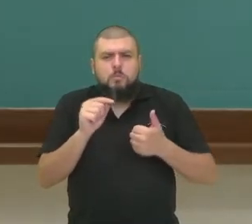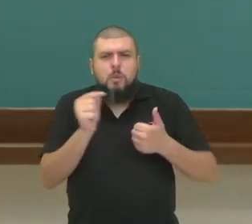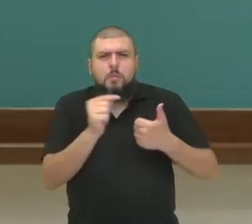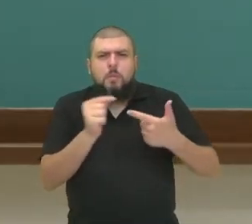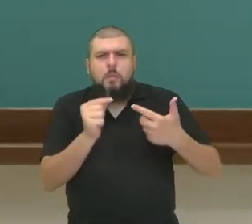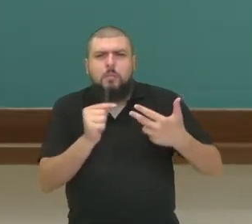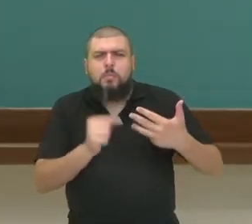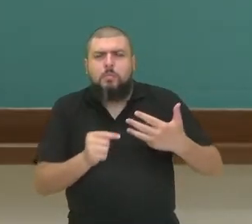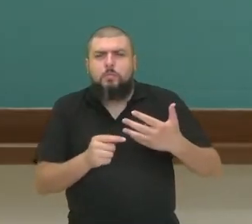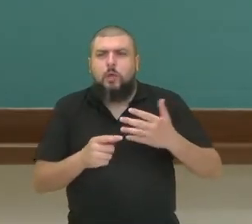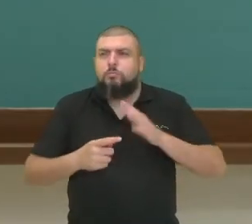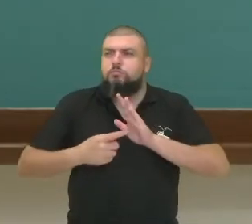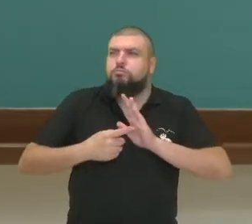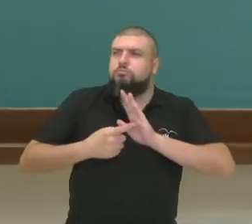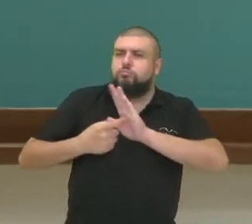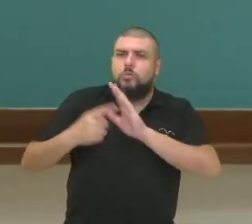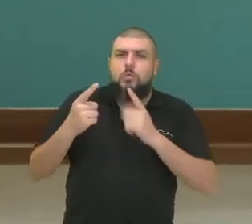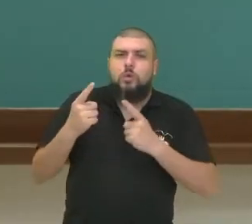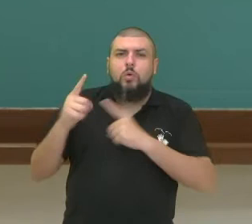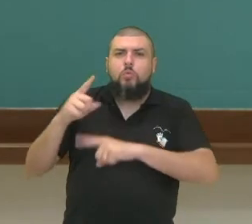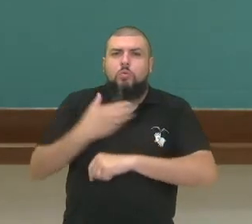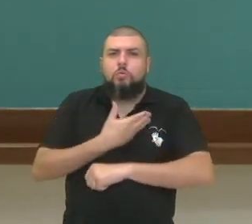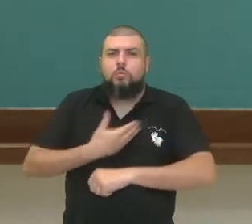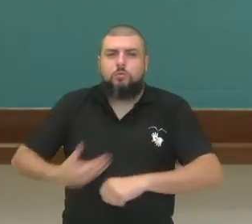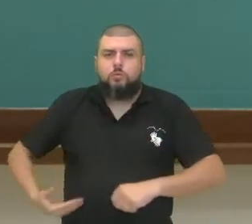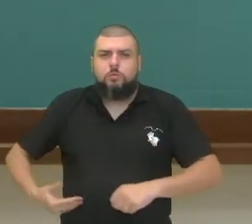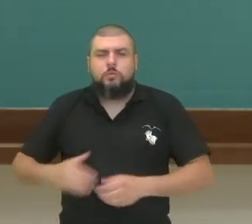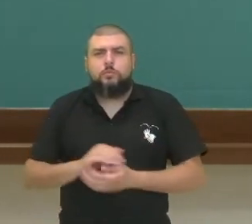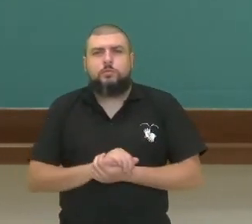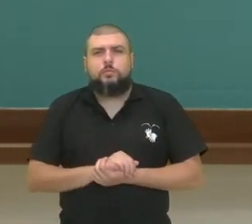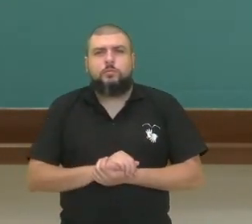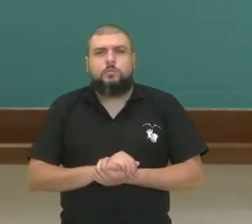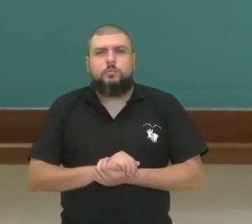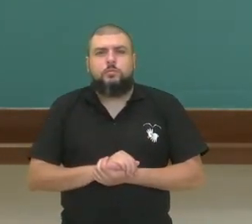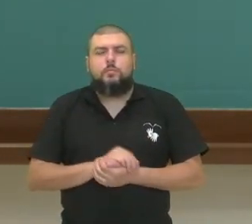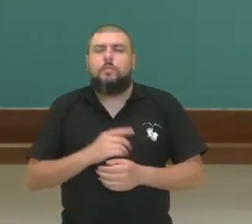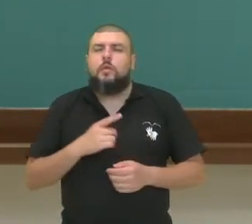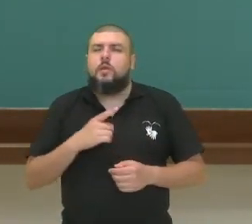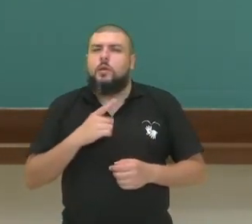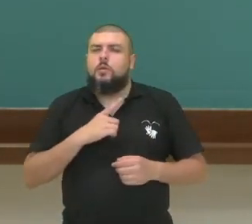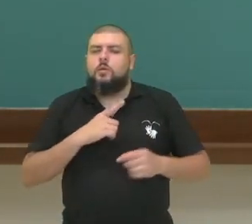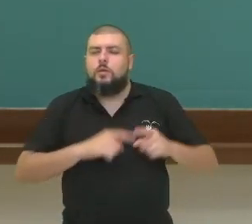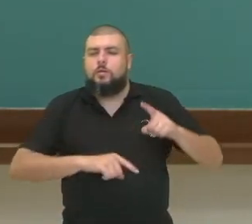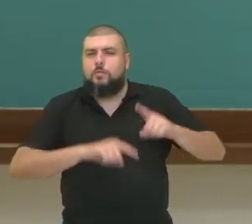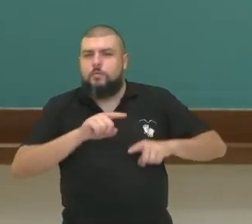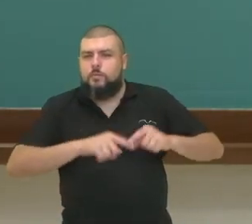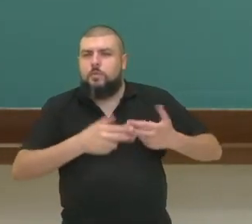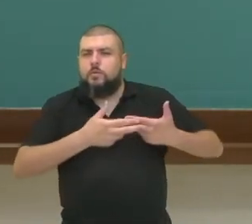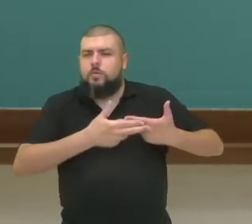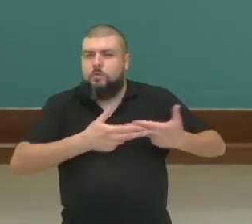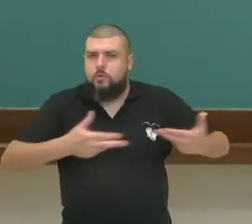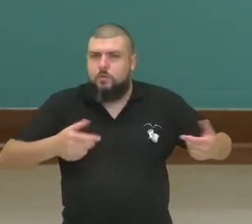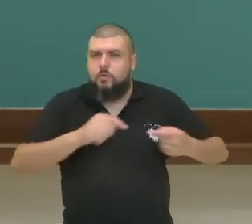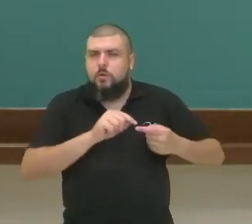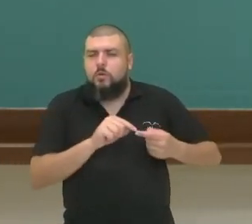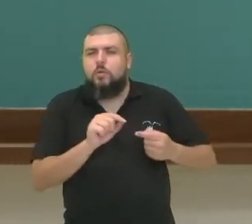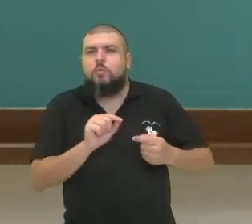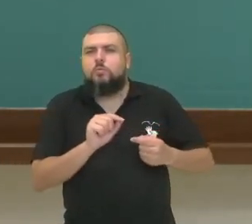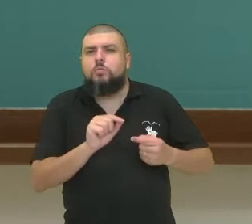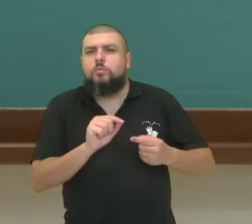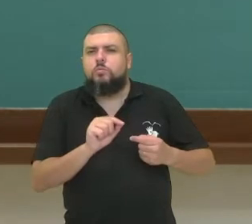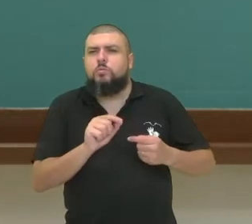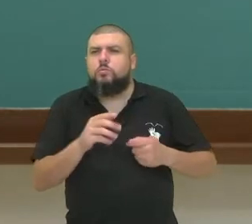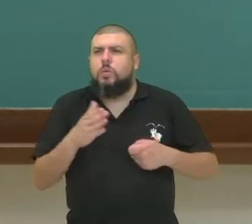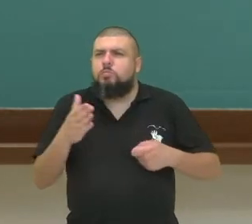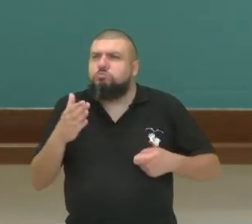manifestações sociais coletivas, como você vai ter a divulgação de material que poderia questionar o regime militar